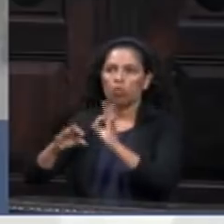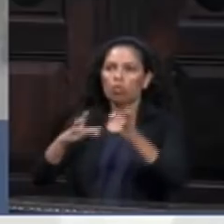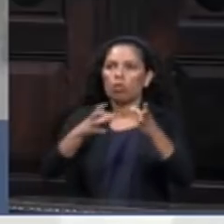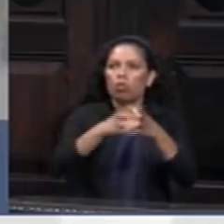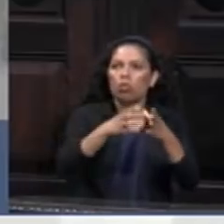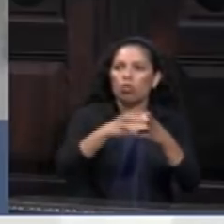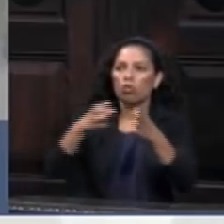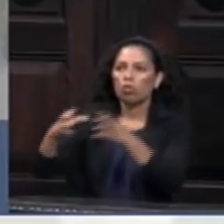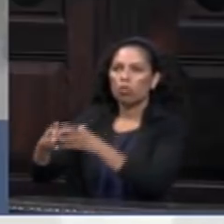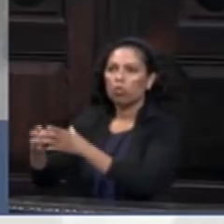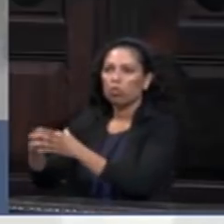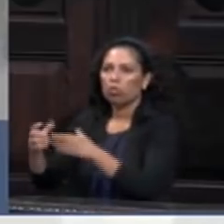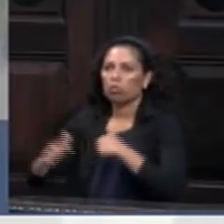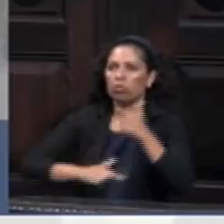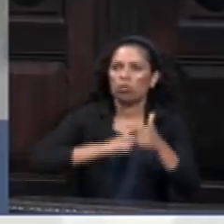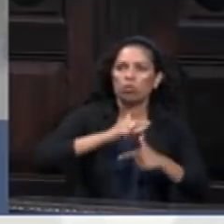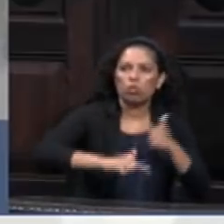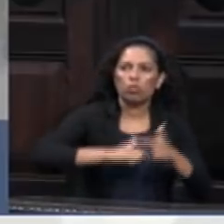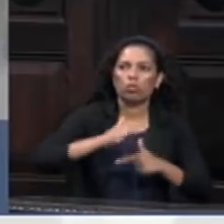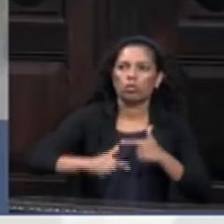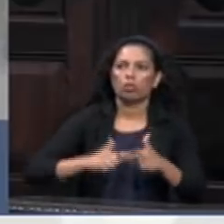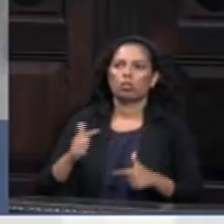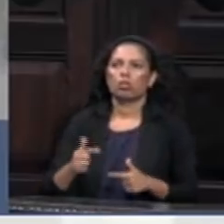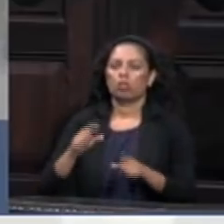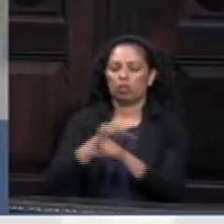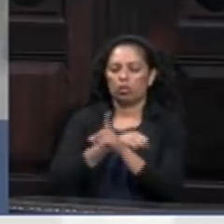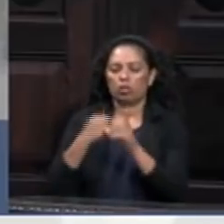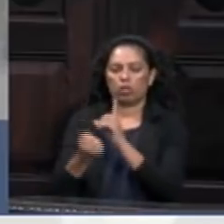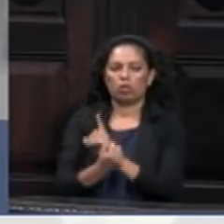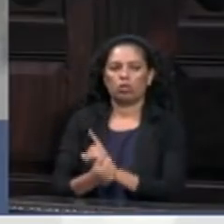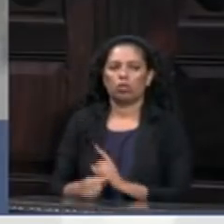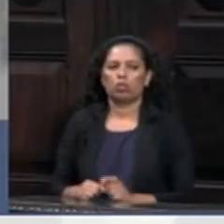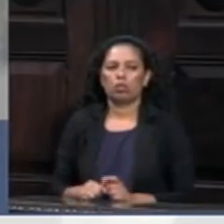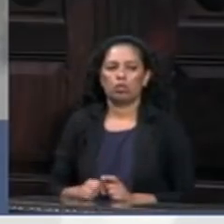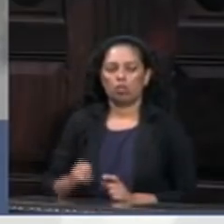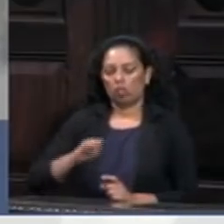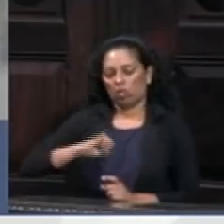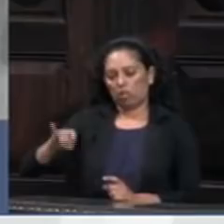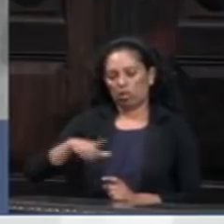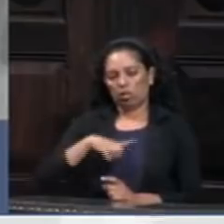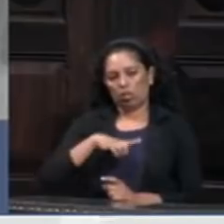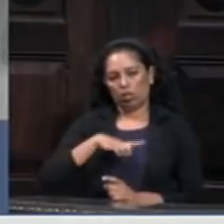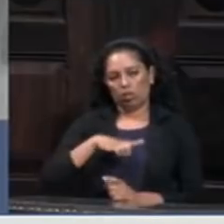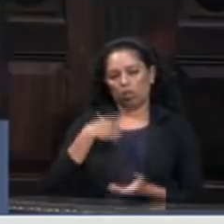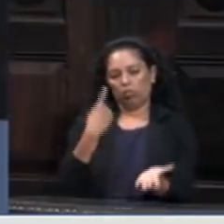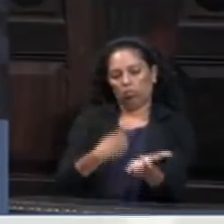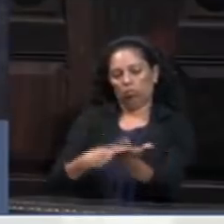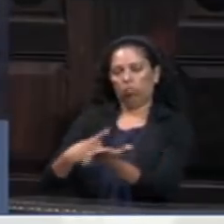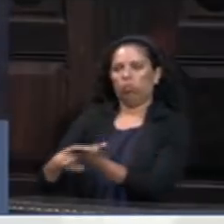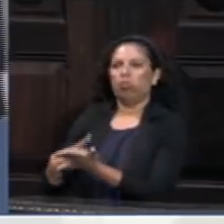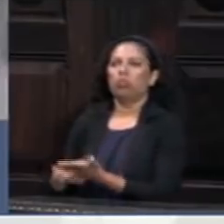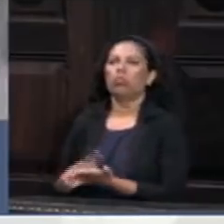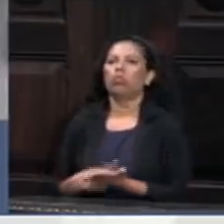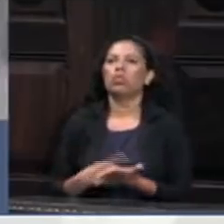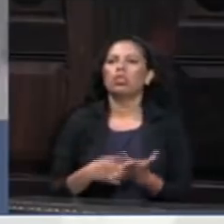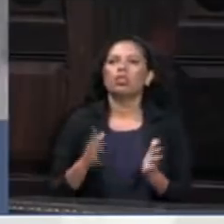Esse seria o grande avanço do parlamento. Se tiver acordo